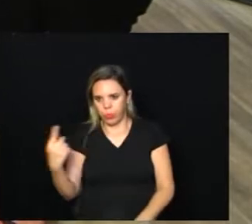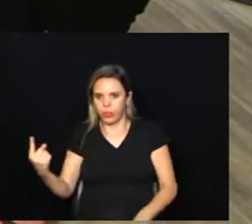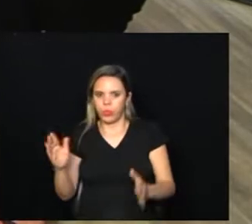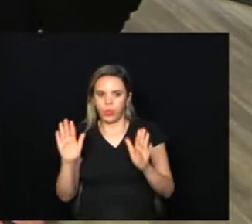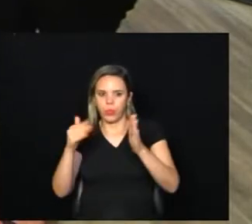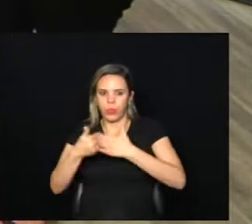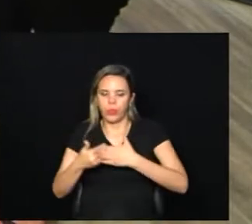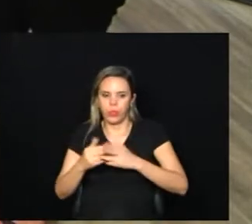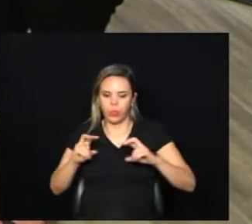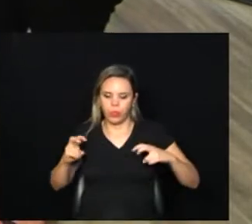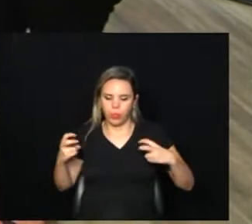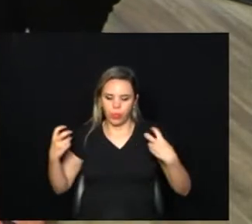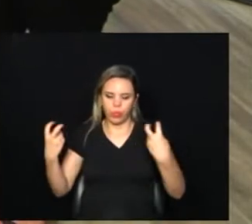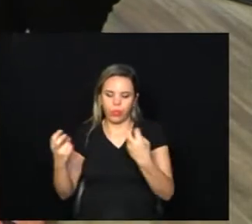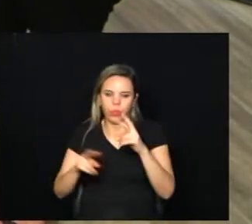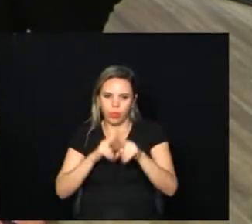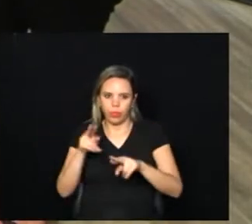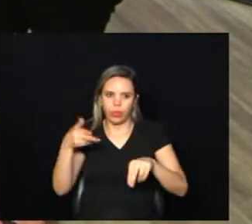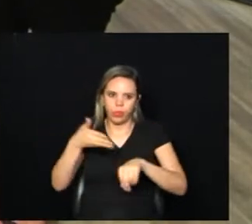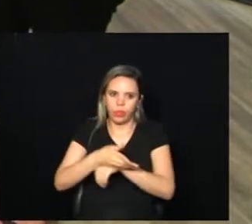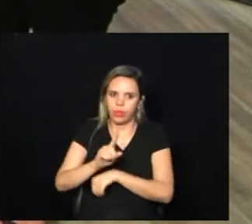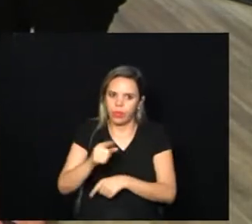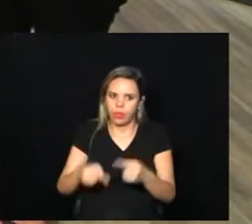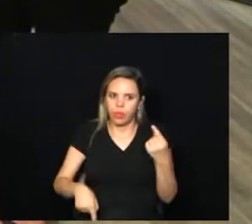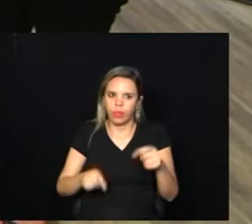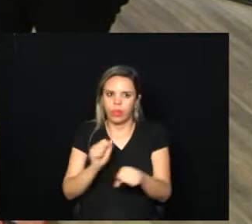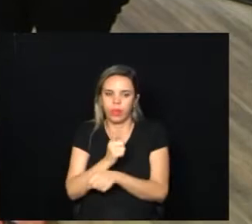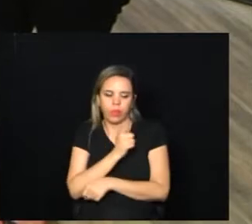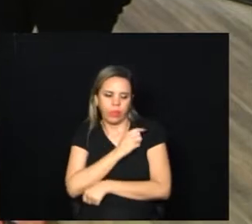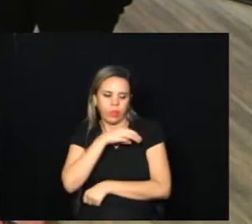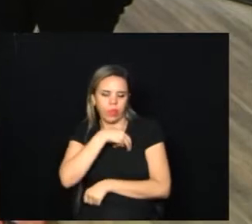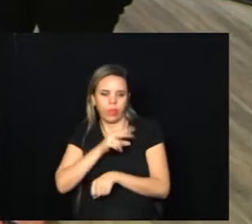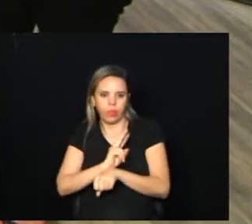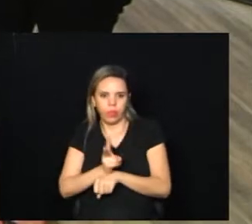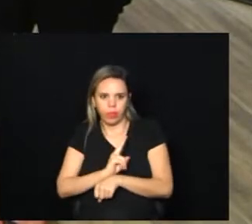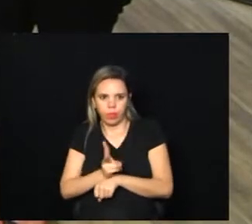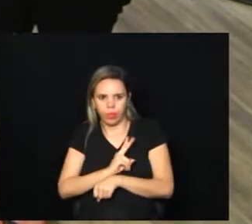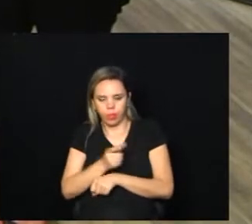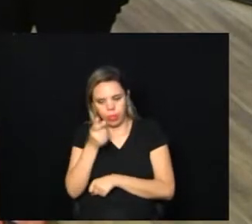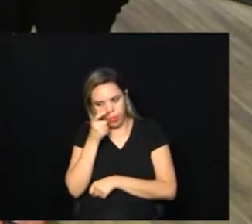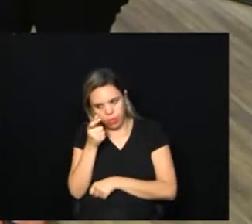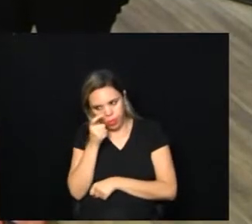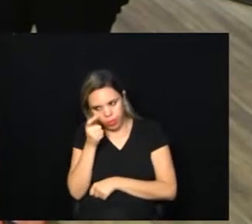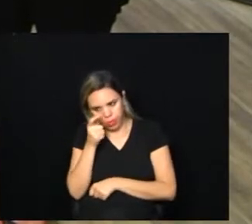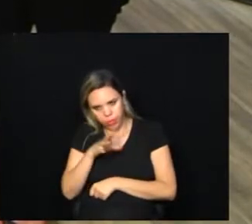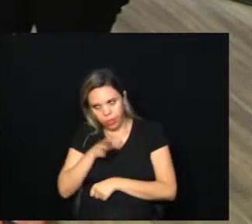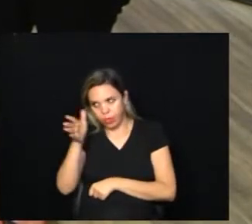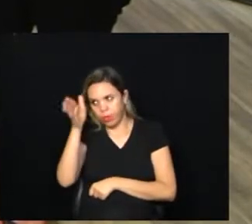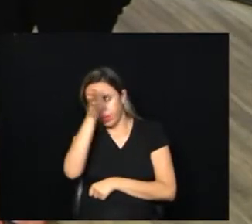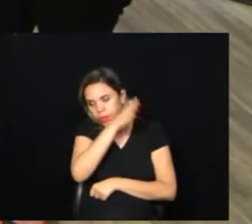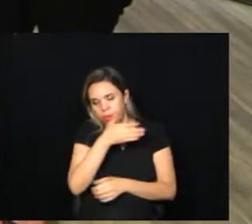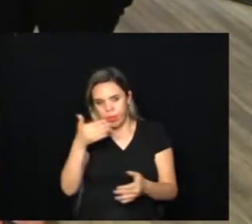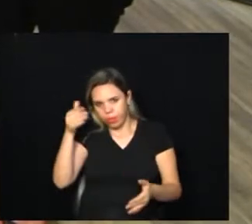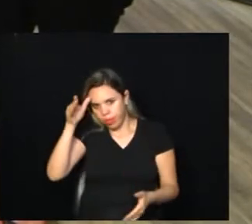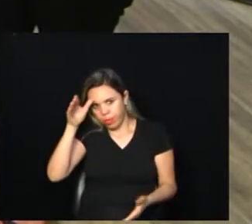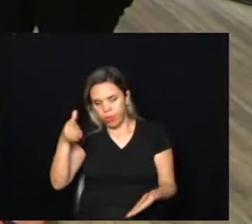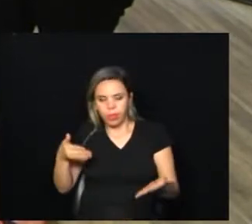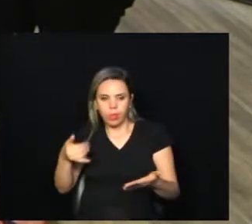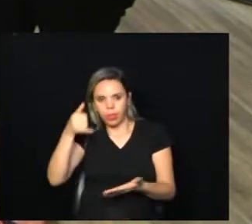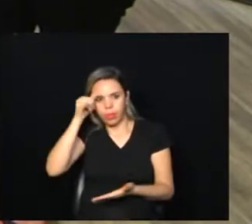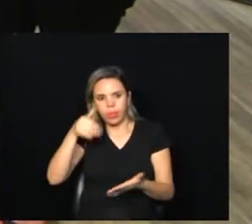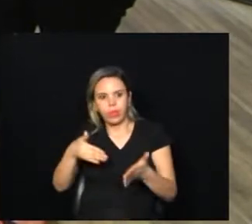portões fechados aos torcedores, mas a Guarda Municipal segue fazendo monitoramento pela cidade, impediu uma briga